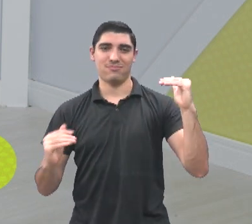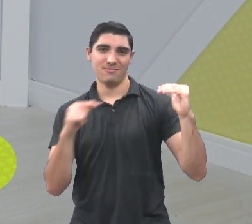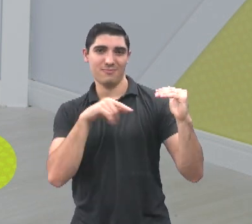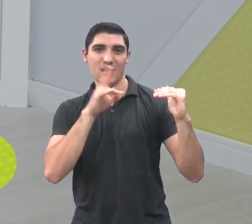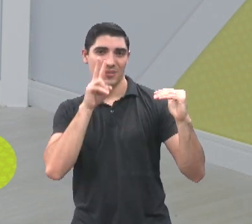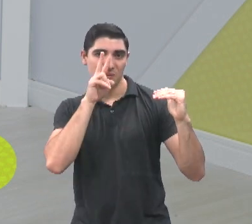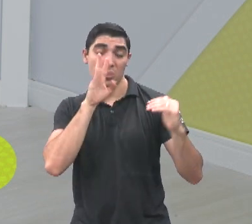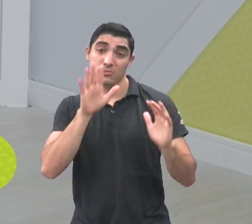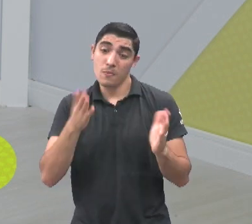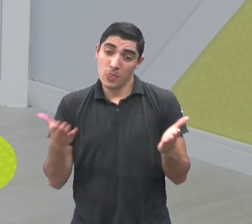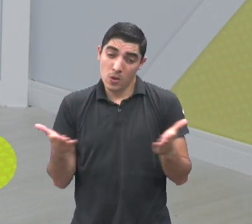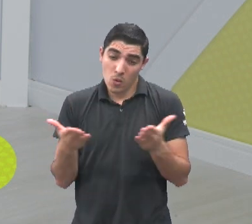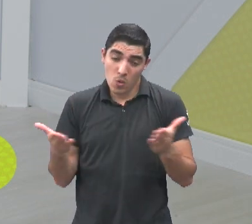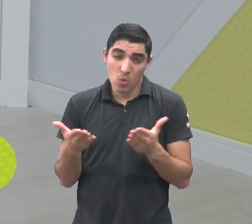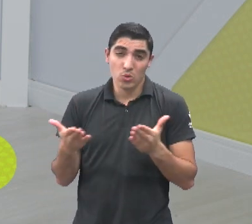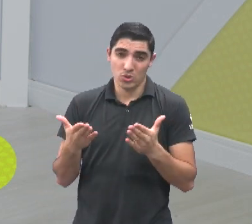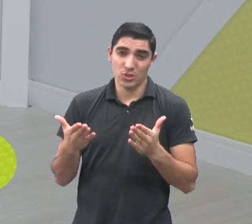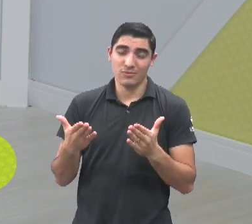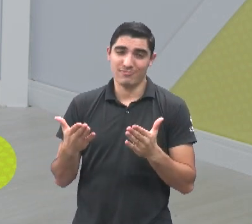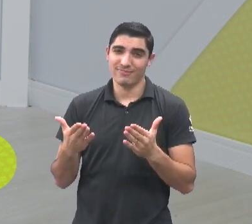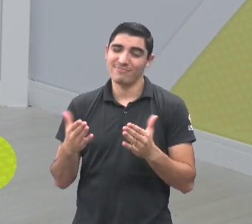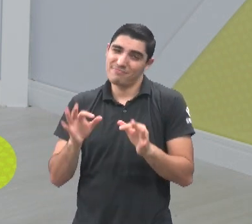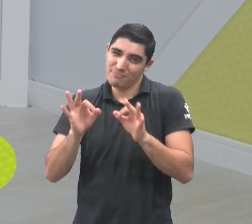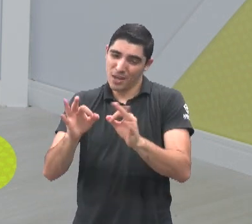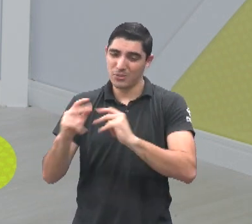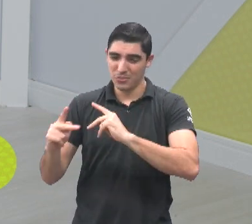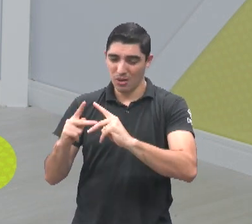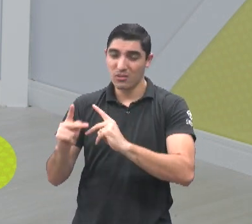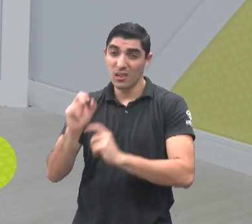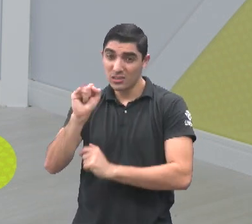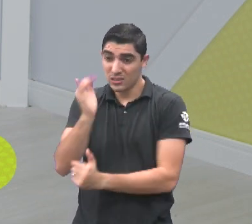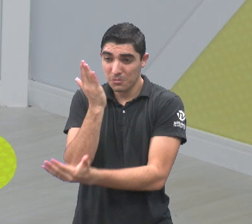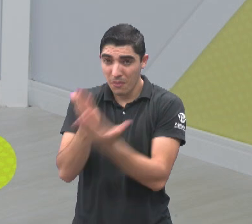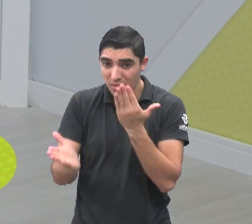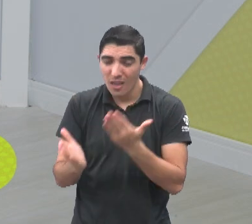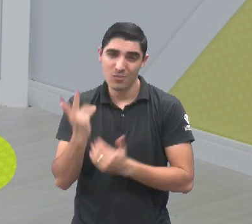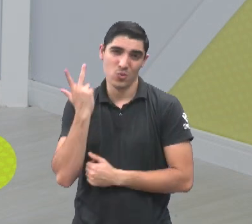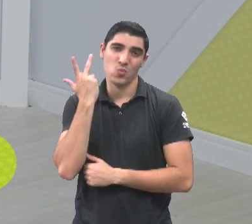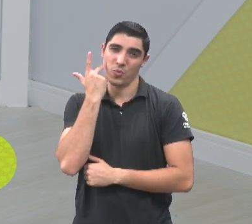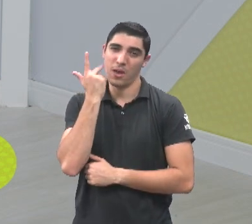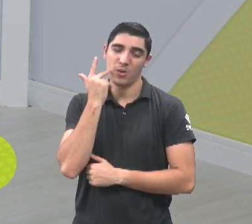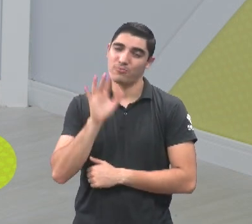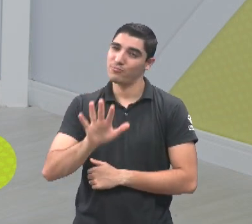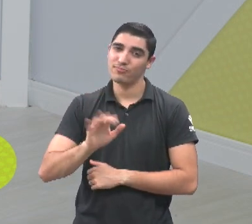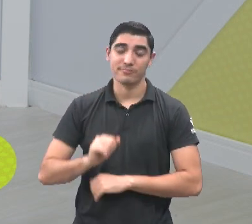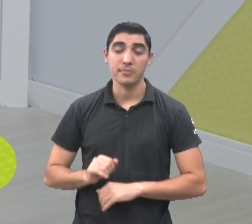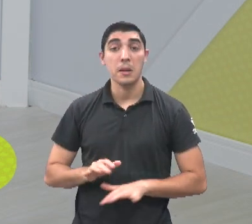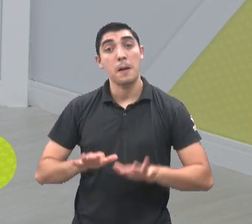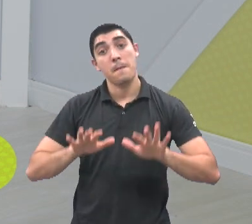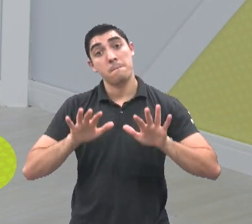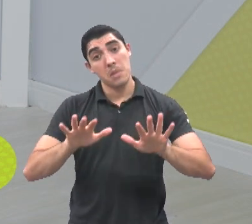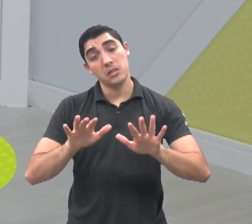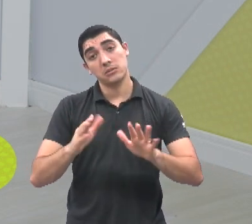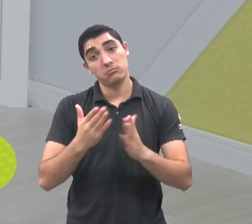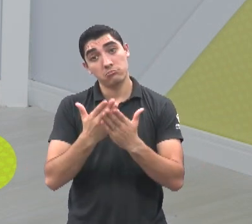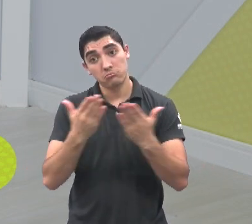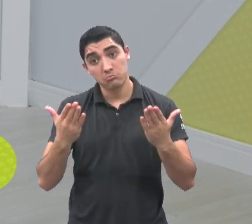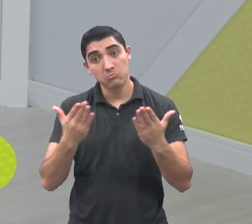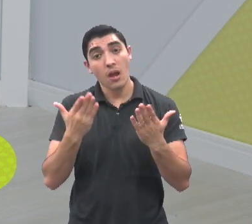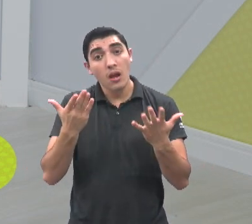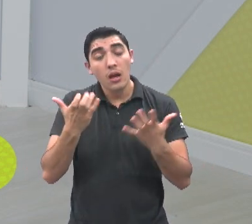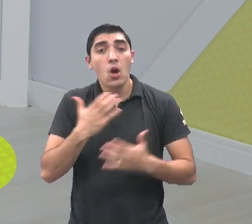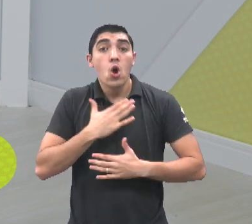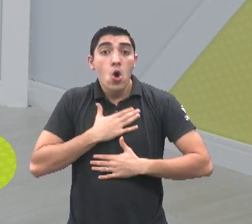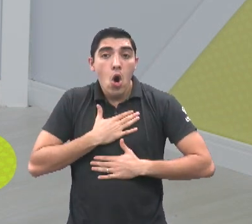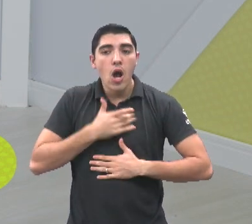hoje a derrota é mais do que normal mesmo, a partida sendo na Farmaconde Arena. Enfim, quem tiver vontade, gostar